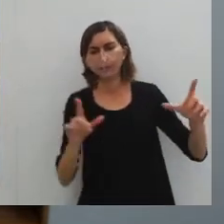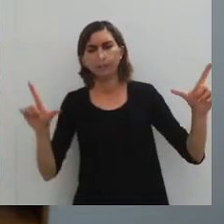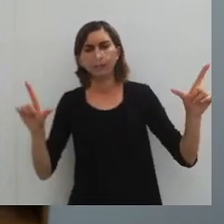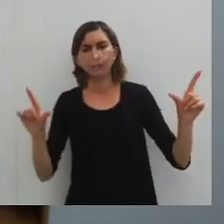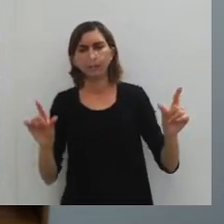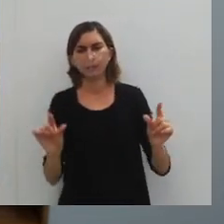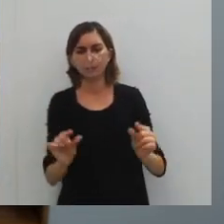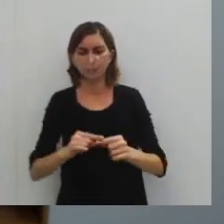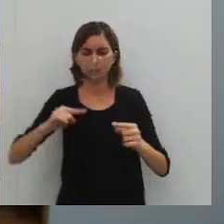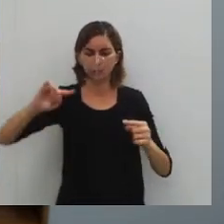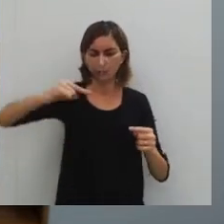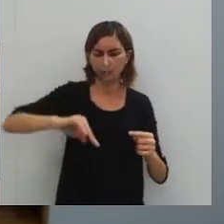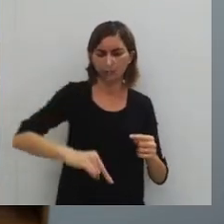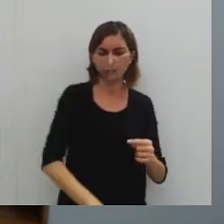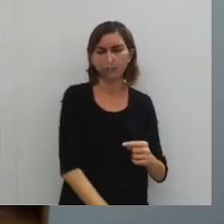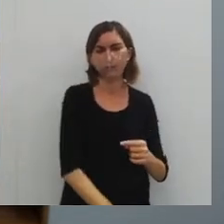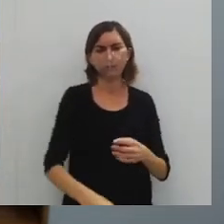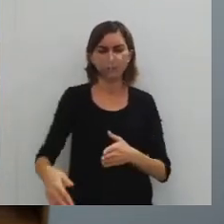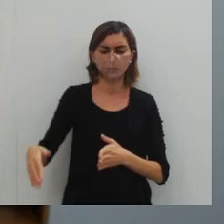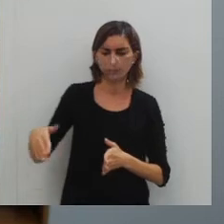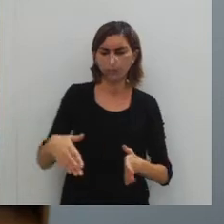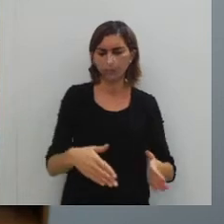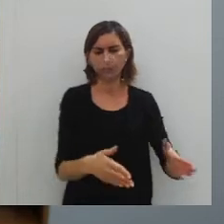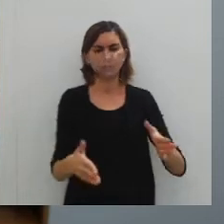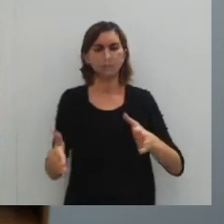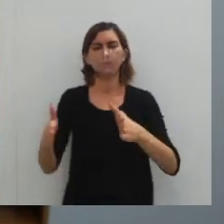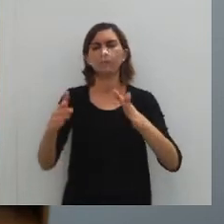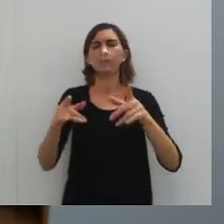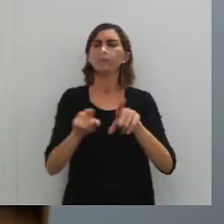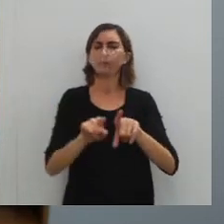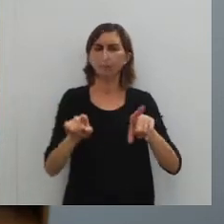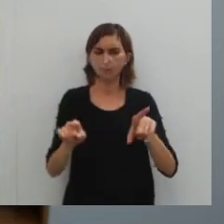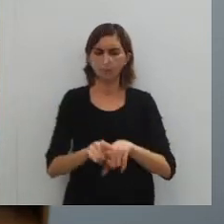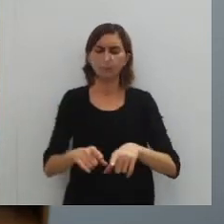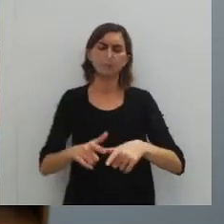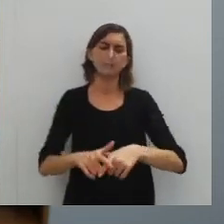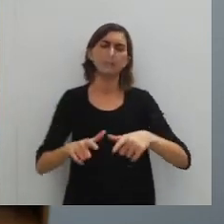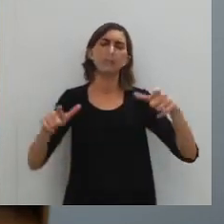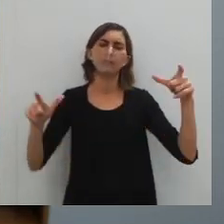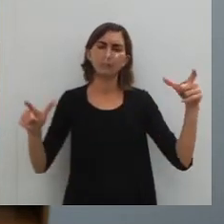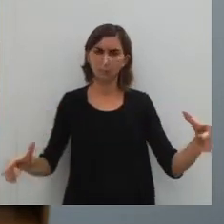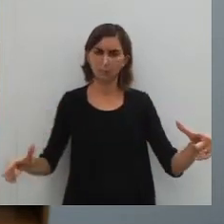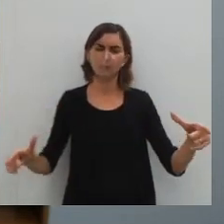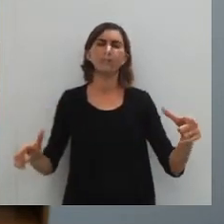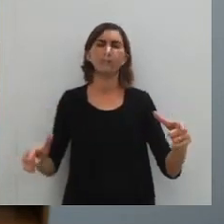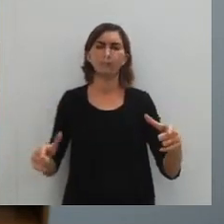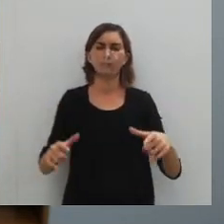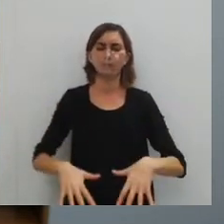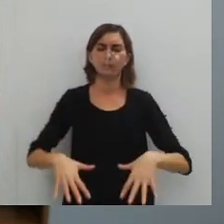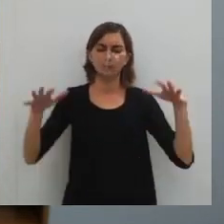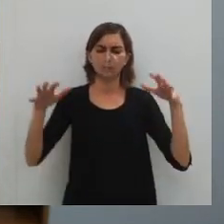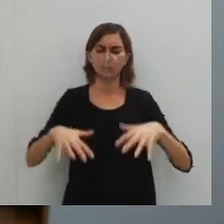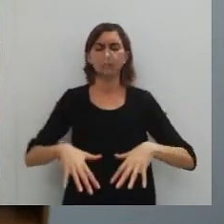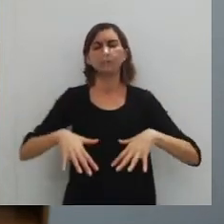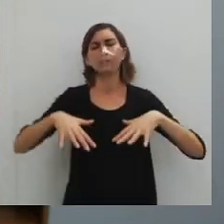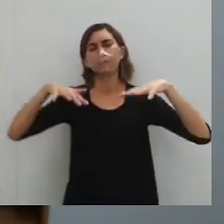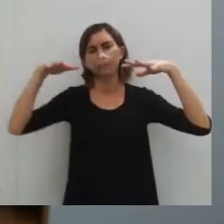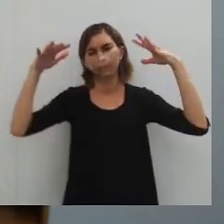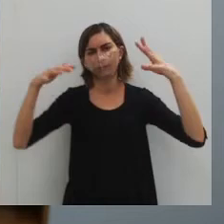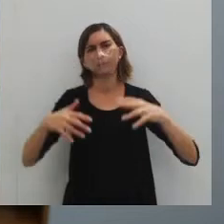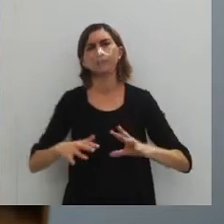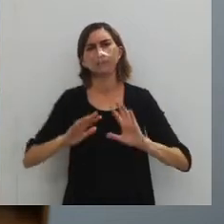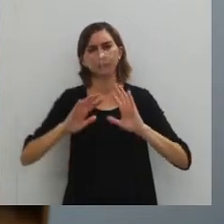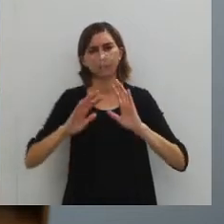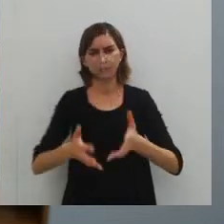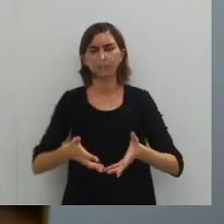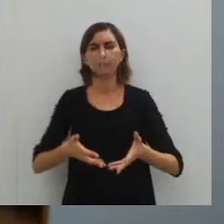a profundidade do curso do rio, também aumentando assim a questão das enchentes. Já